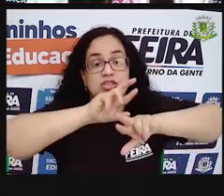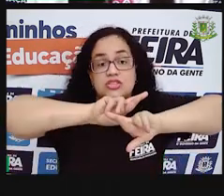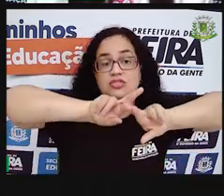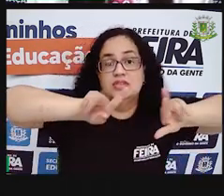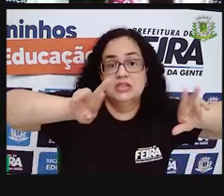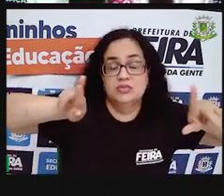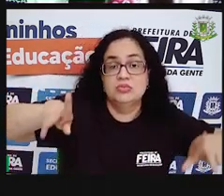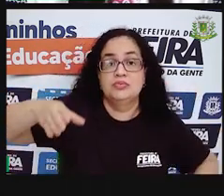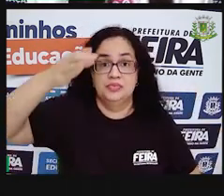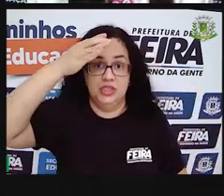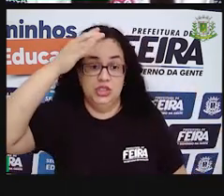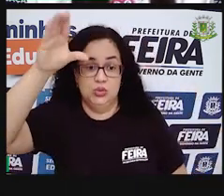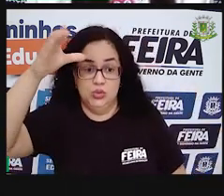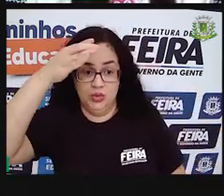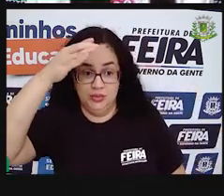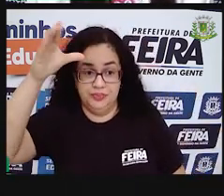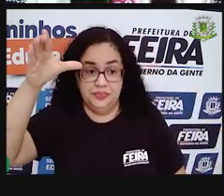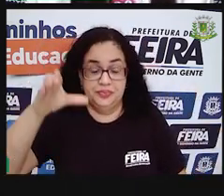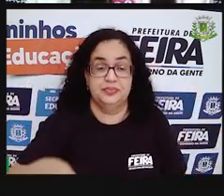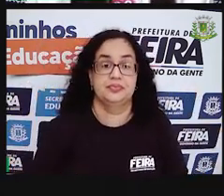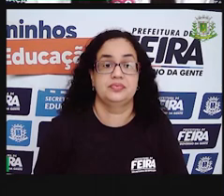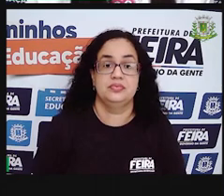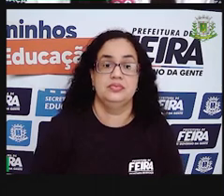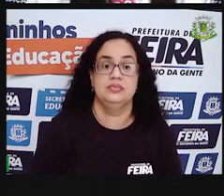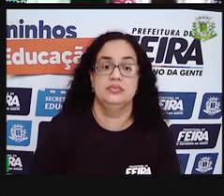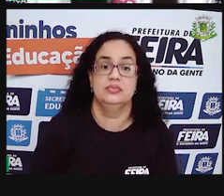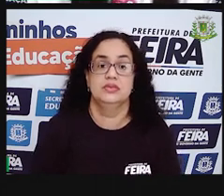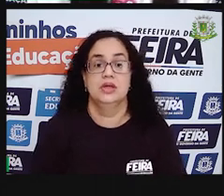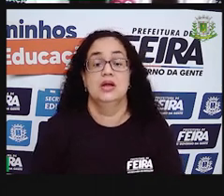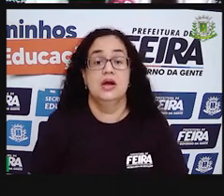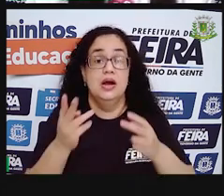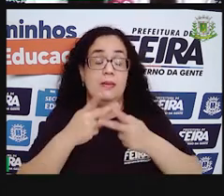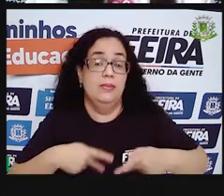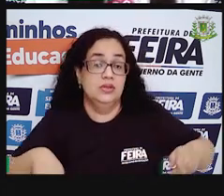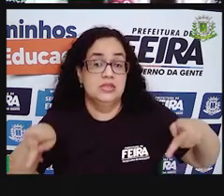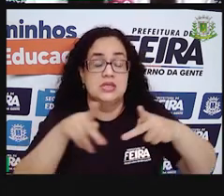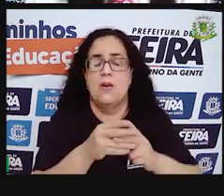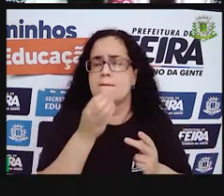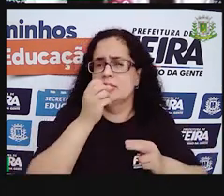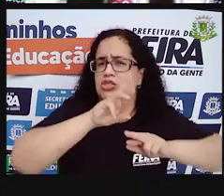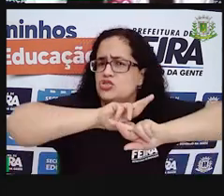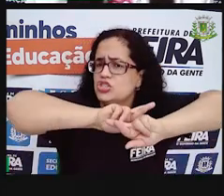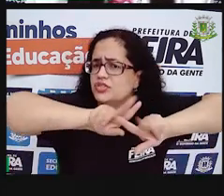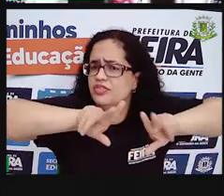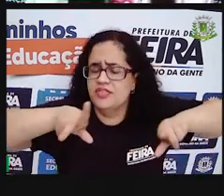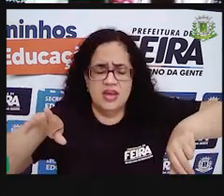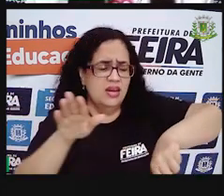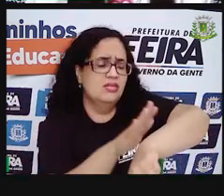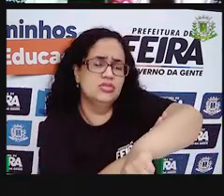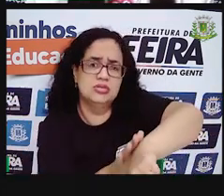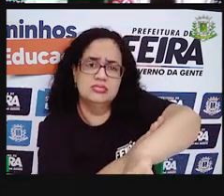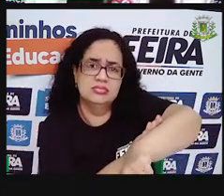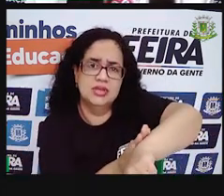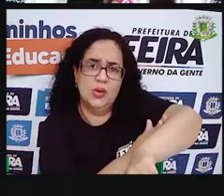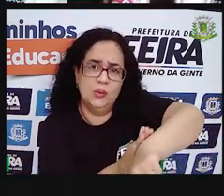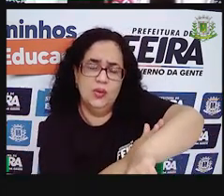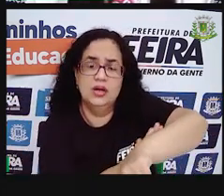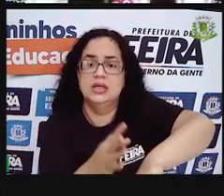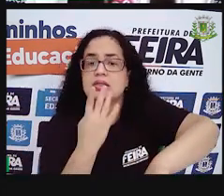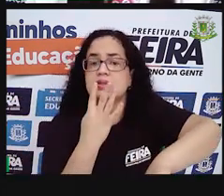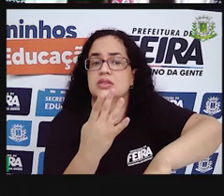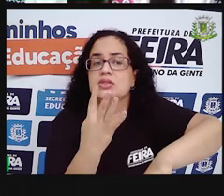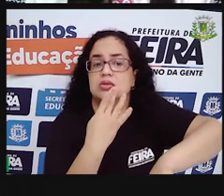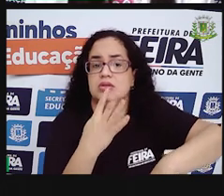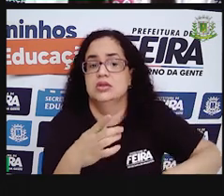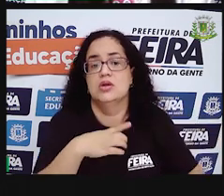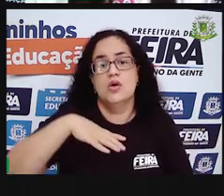e também por sua diversidade cultural. A população é bem miscigenada, composta